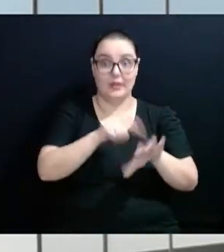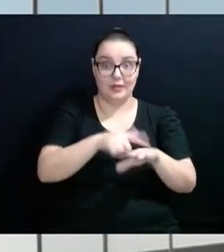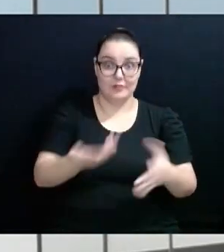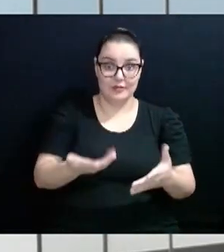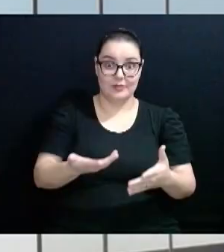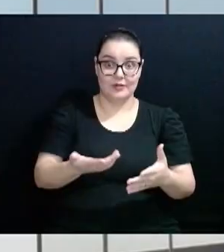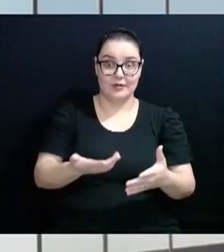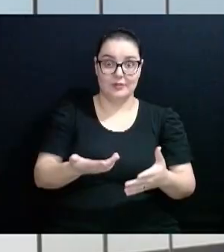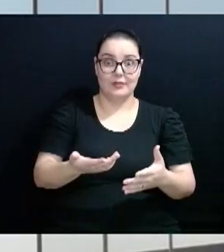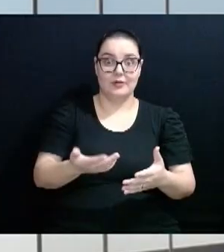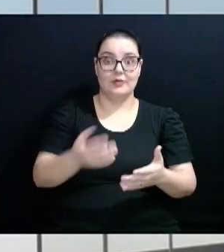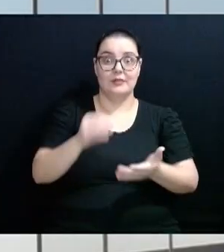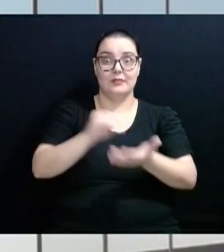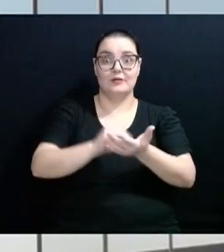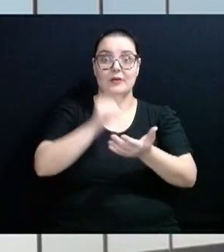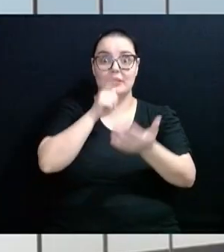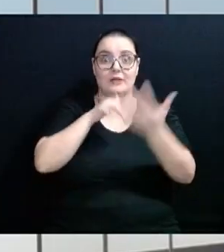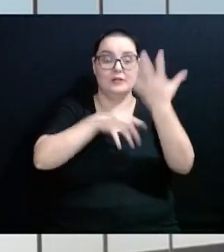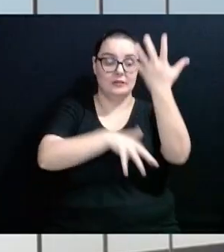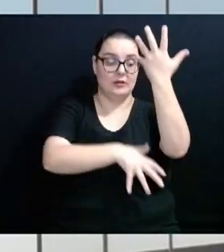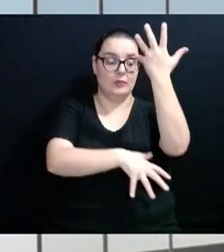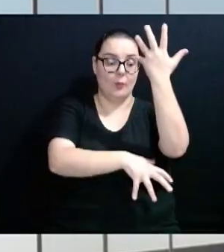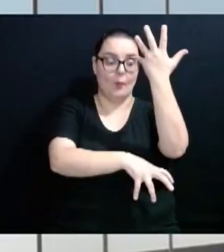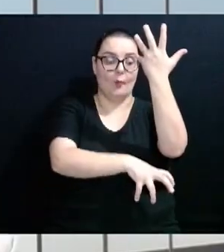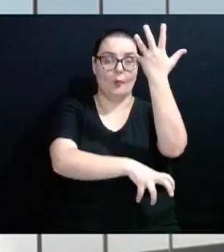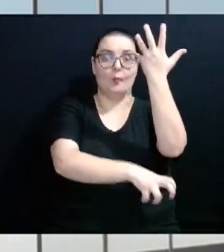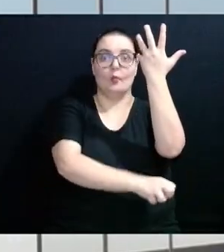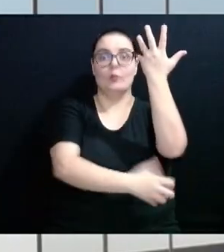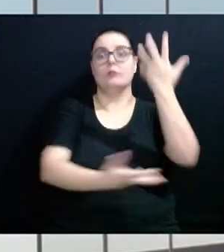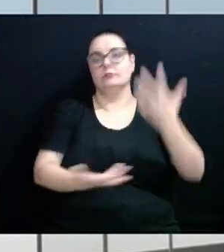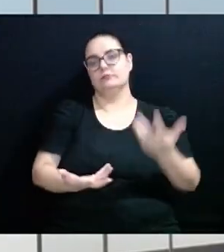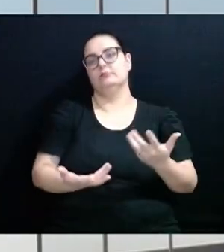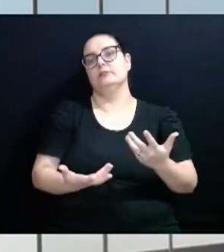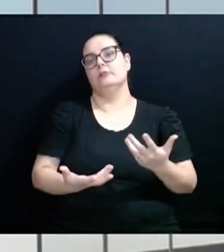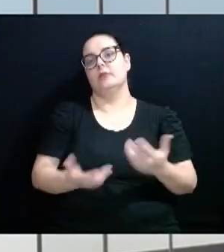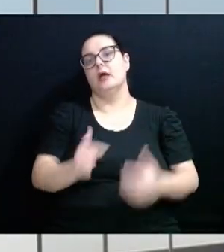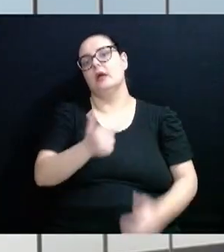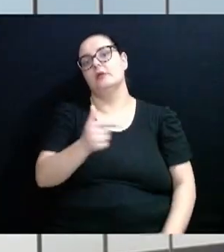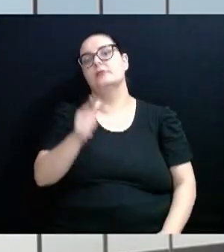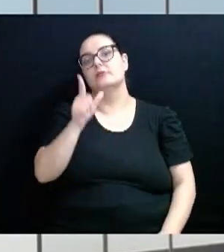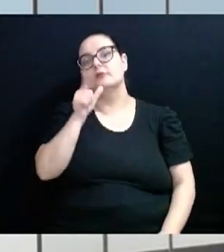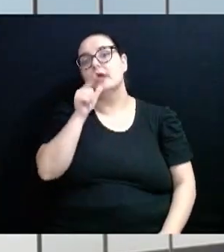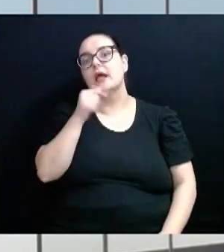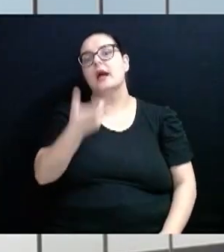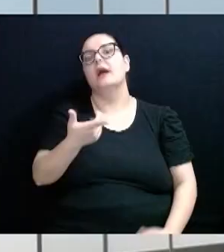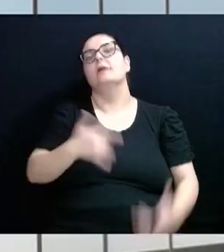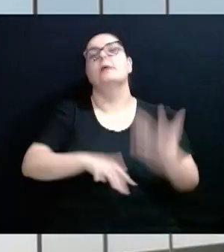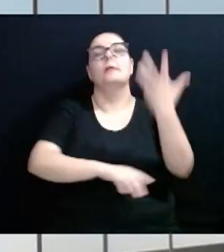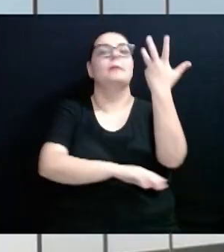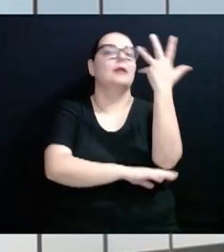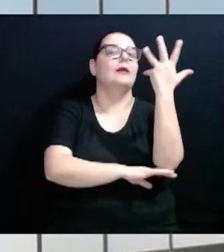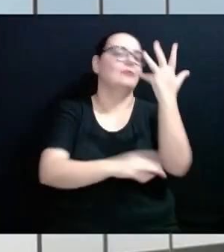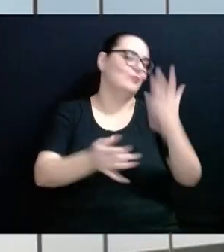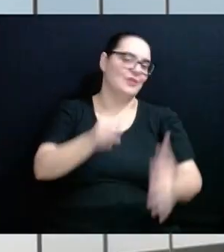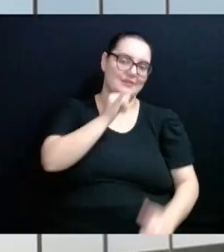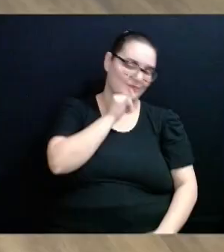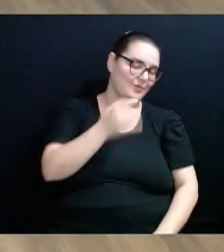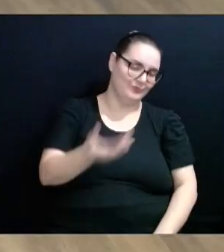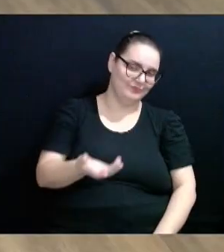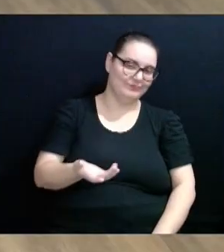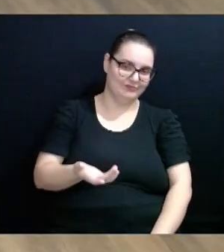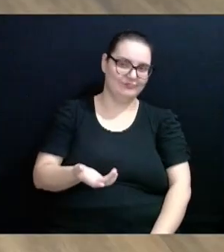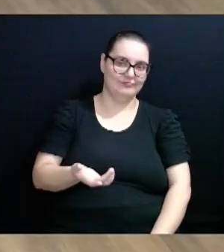falta água e a seca é maior, vai aprofundando e chega lá embaixo no fundo e atinge então todo